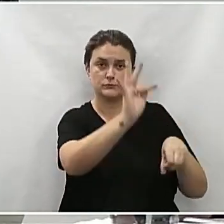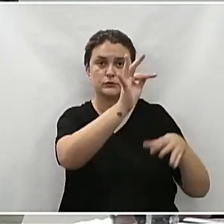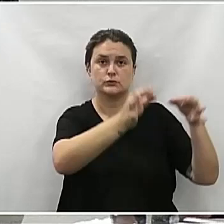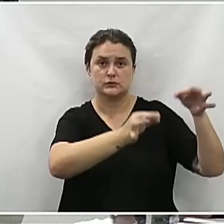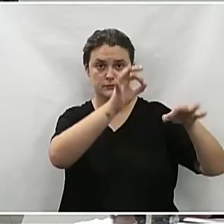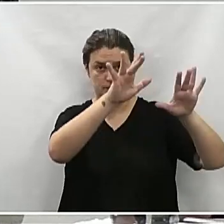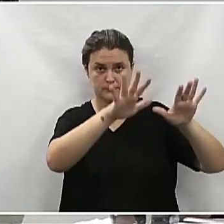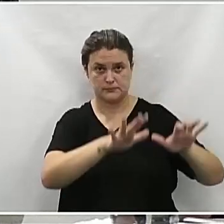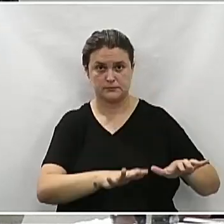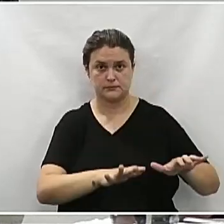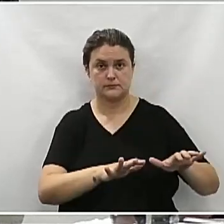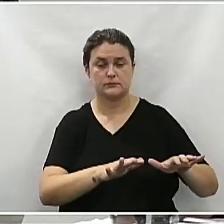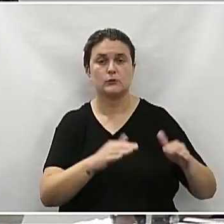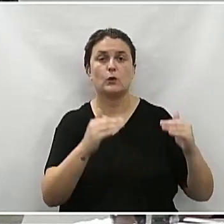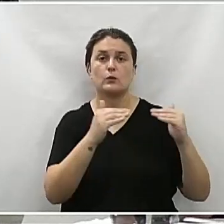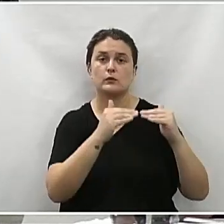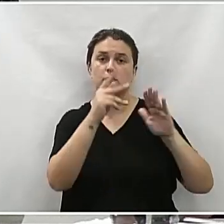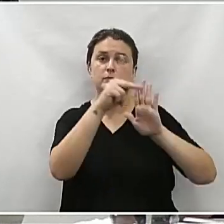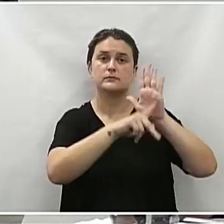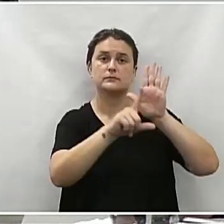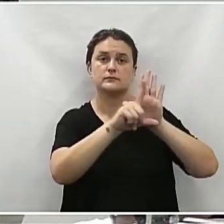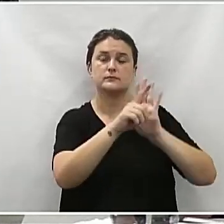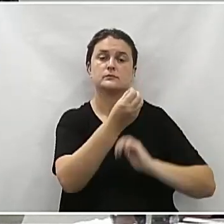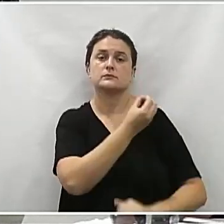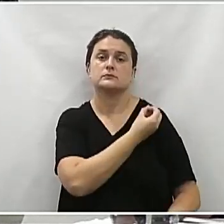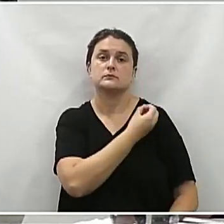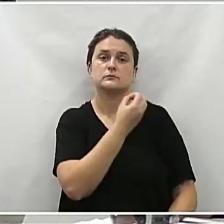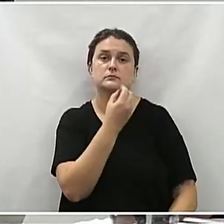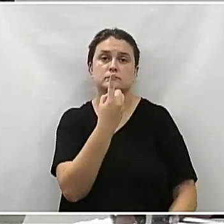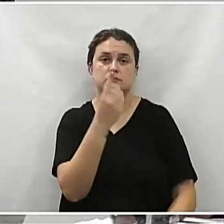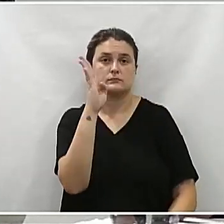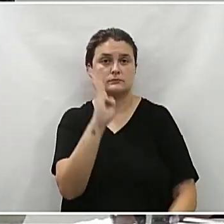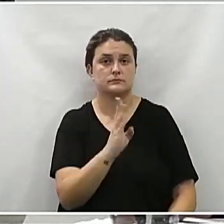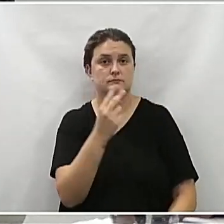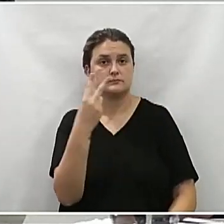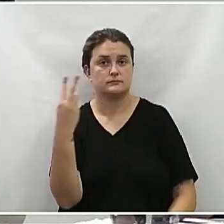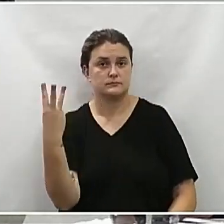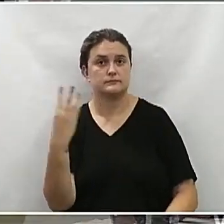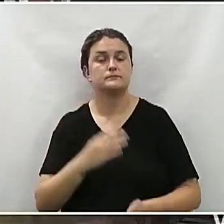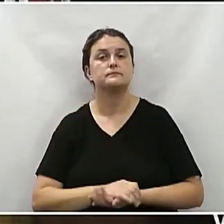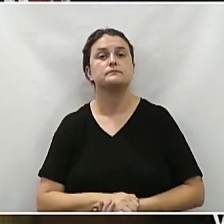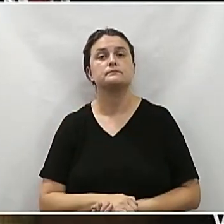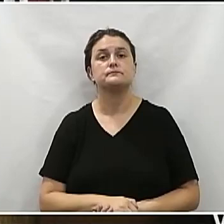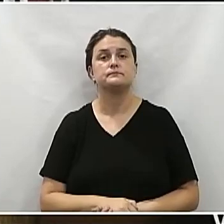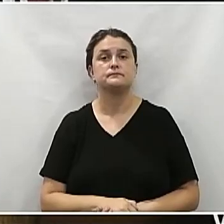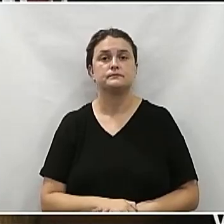Justiça e Redação Final, favorável ao Projeto de Lei Ordinária nº 1 de 2023.